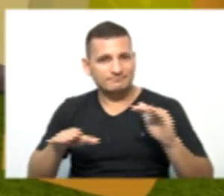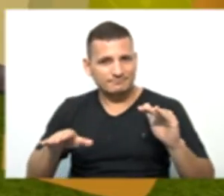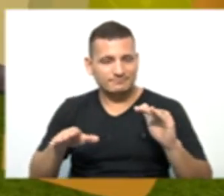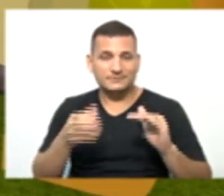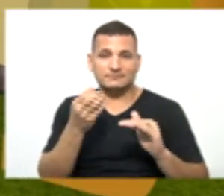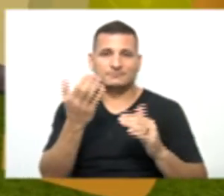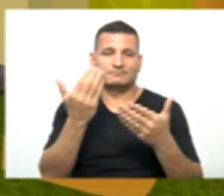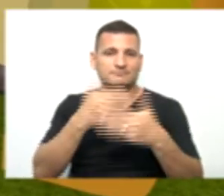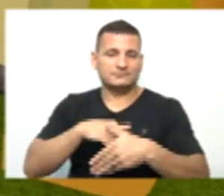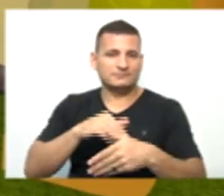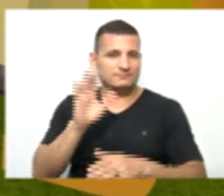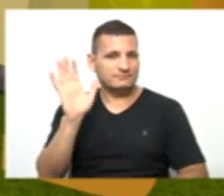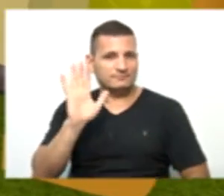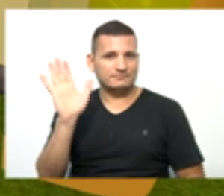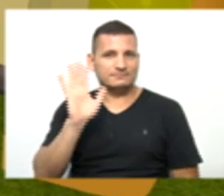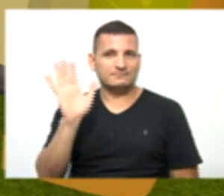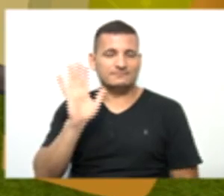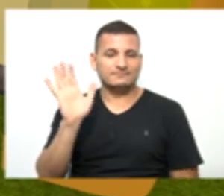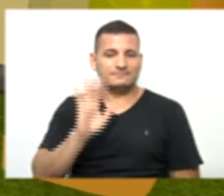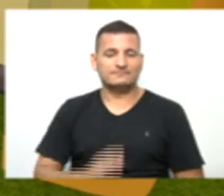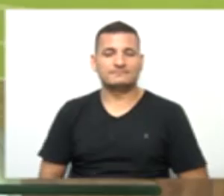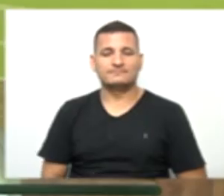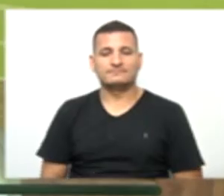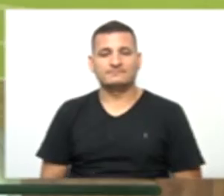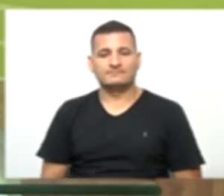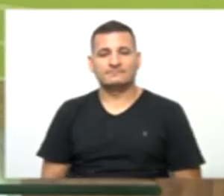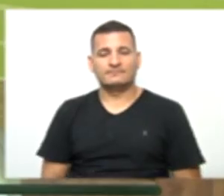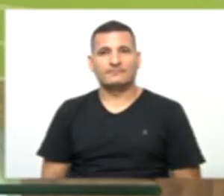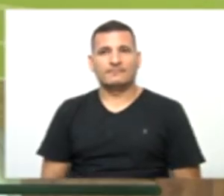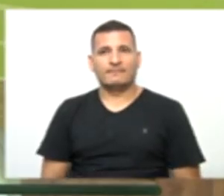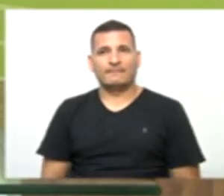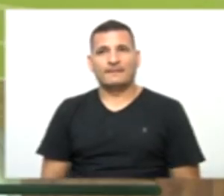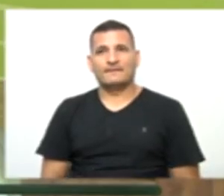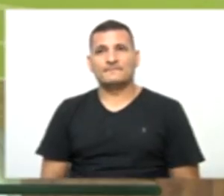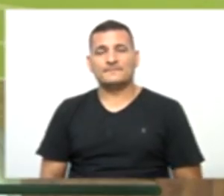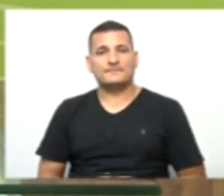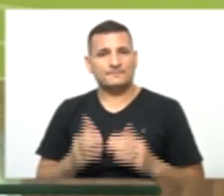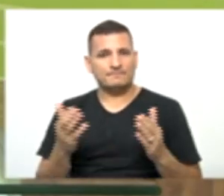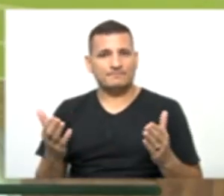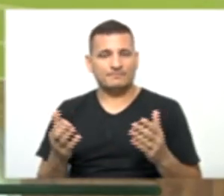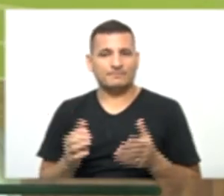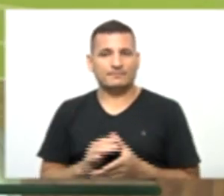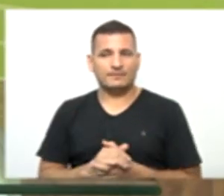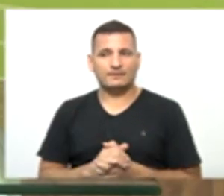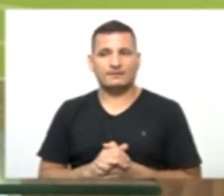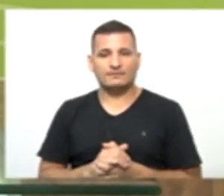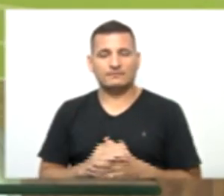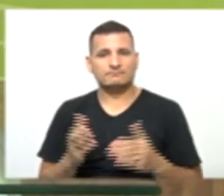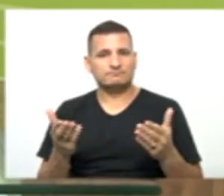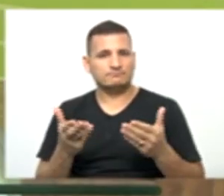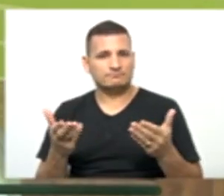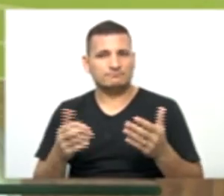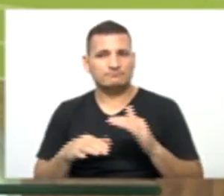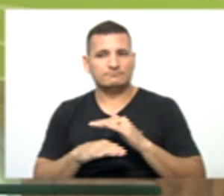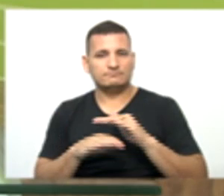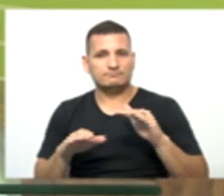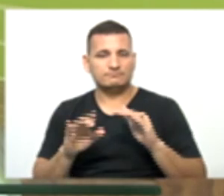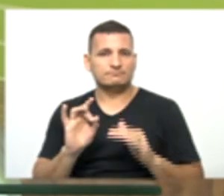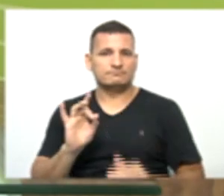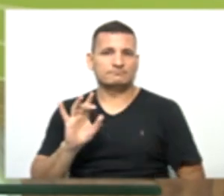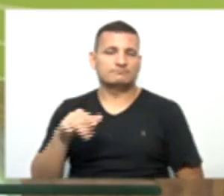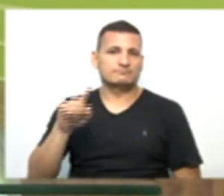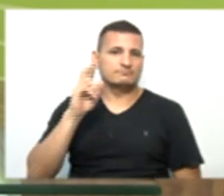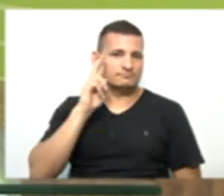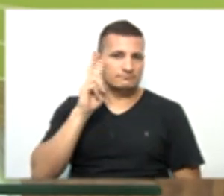Boa prova. Tchau! Isso aí, pessoal, estamos encerrando e para lembrá-los, terça-feira